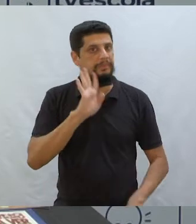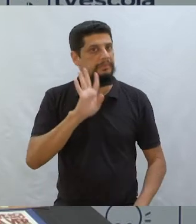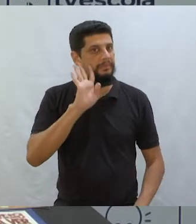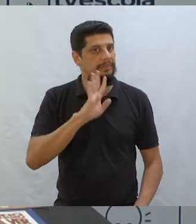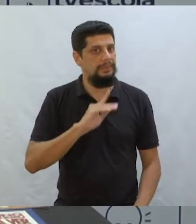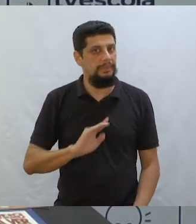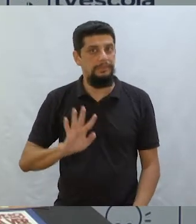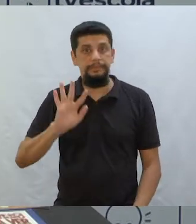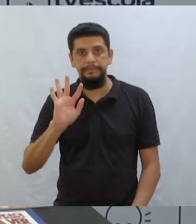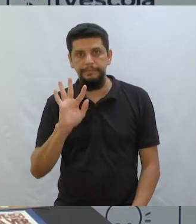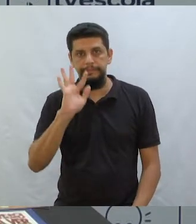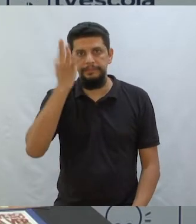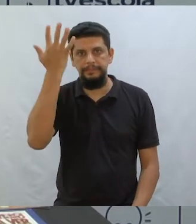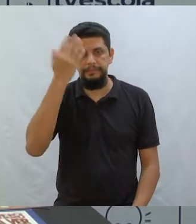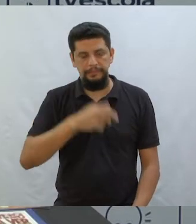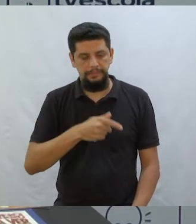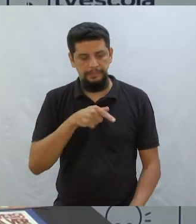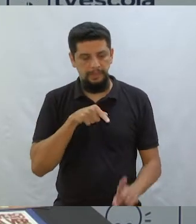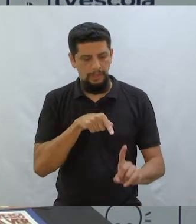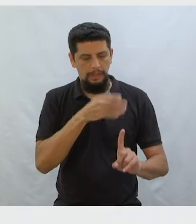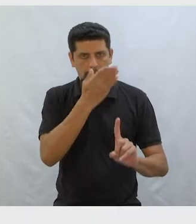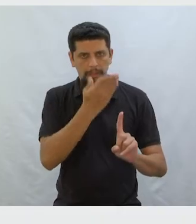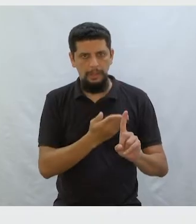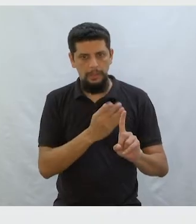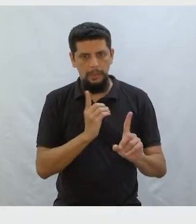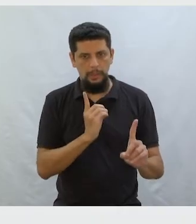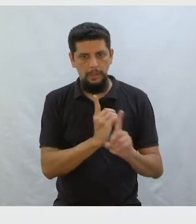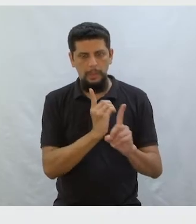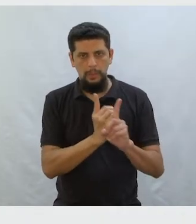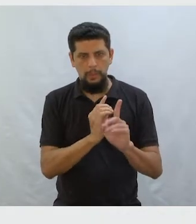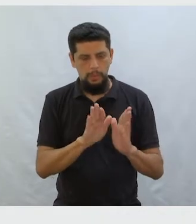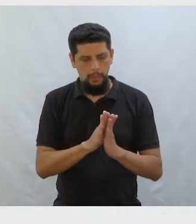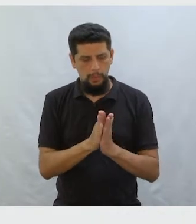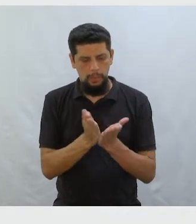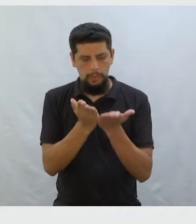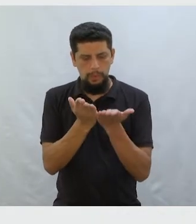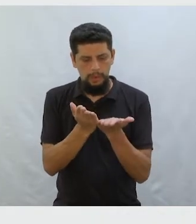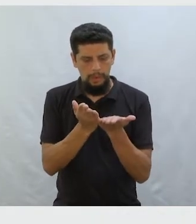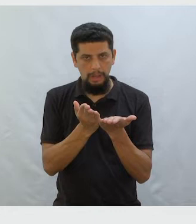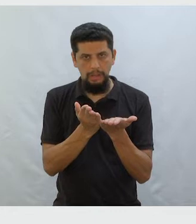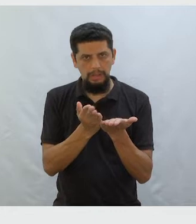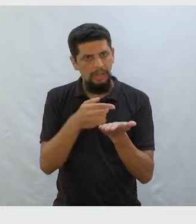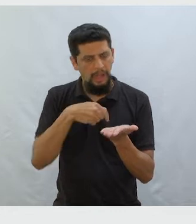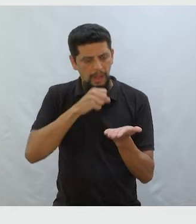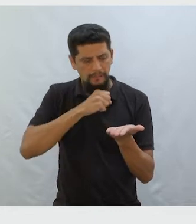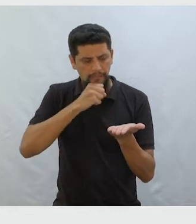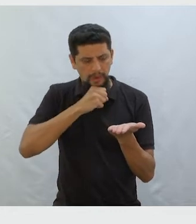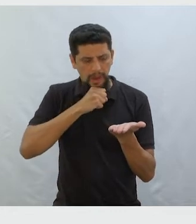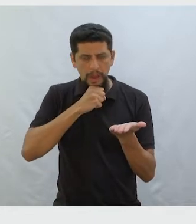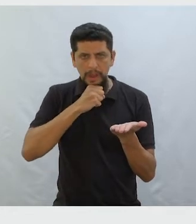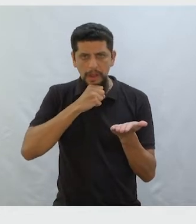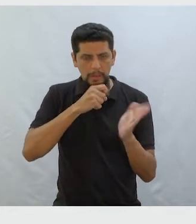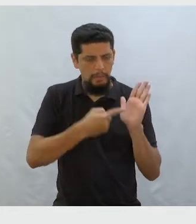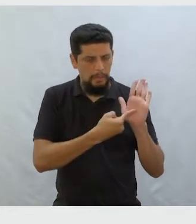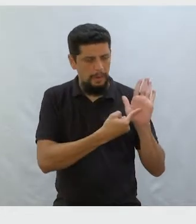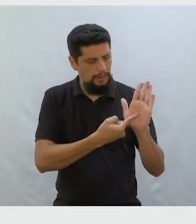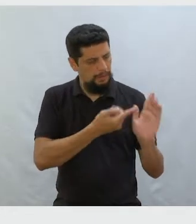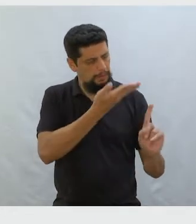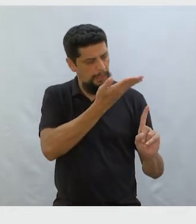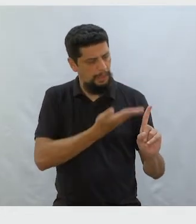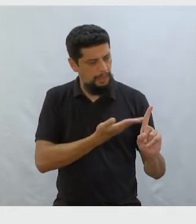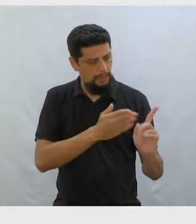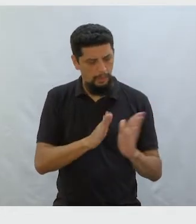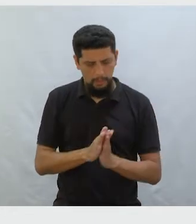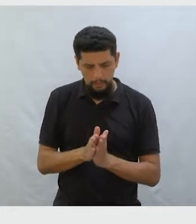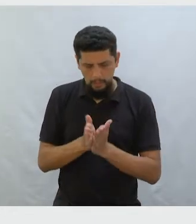Pedrinho de repente Pedrinho encontrou um daqueles livres que sua avó costumava mostrar para ele